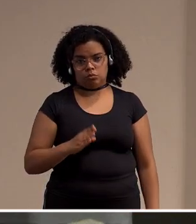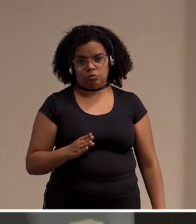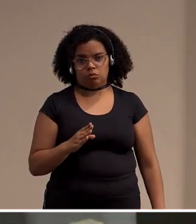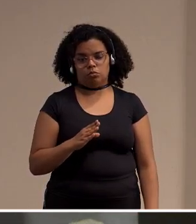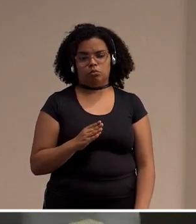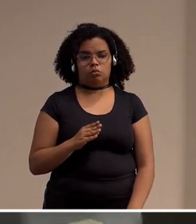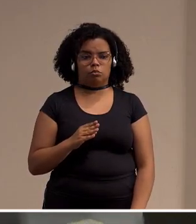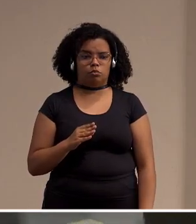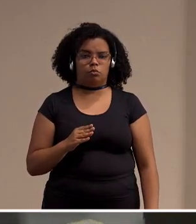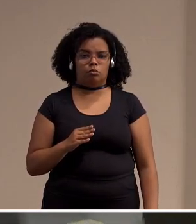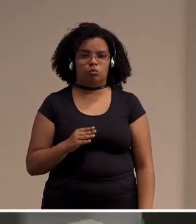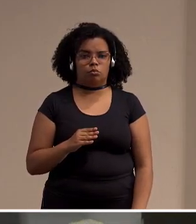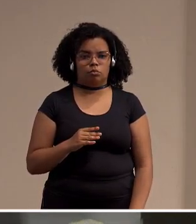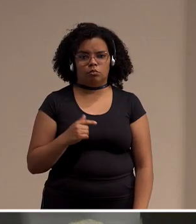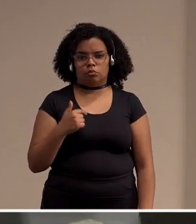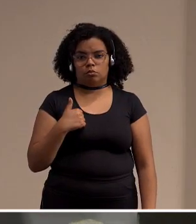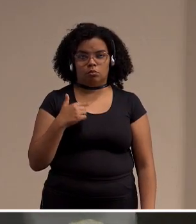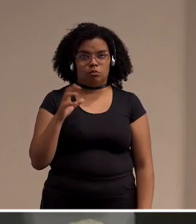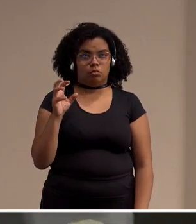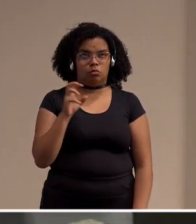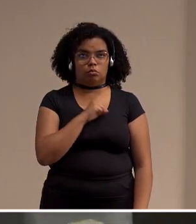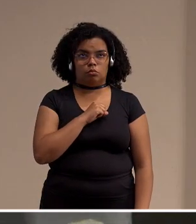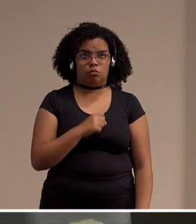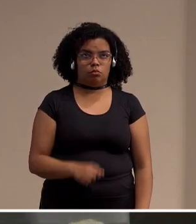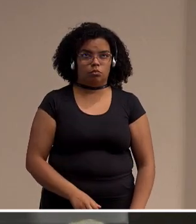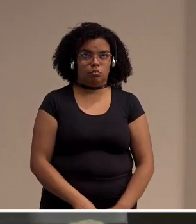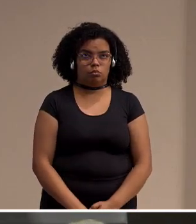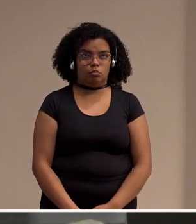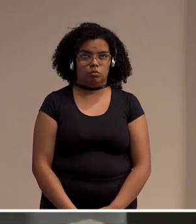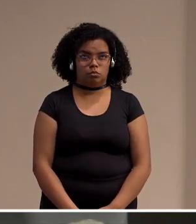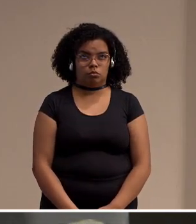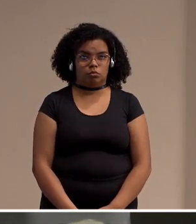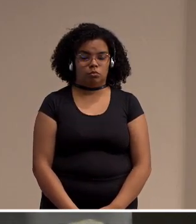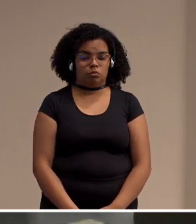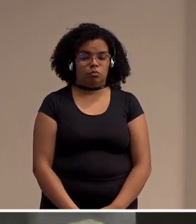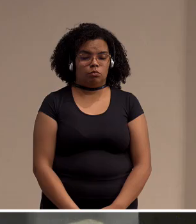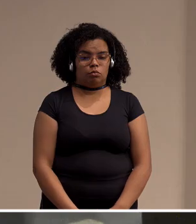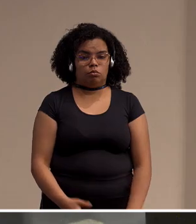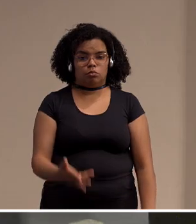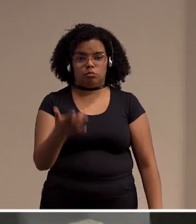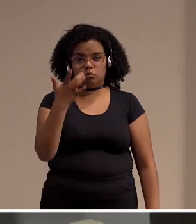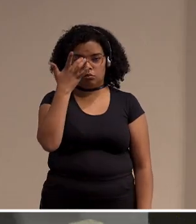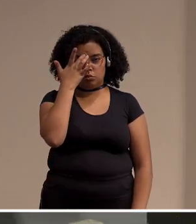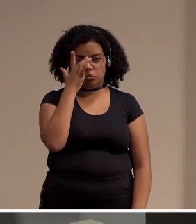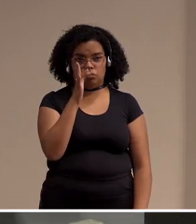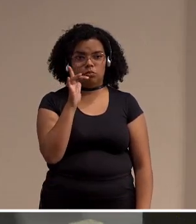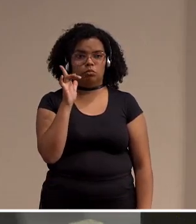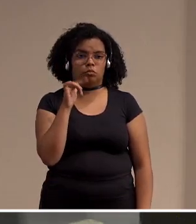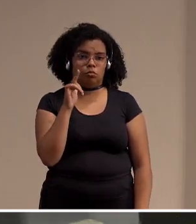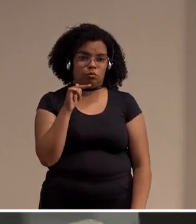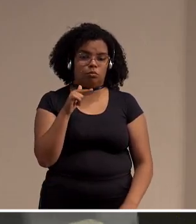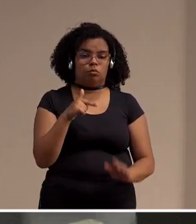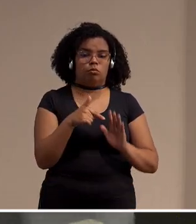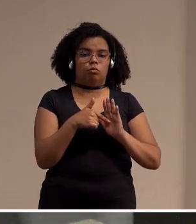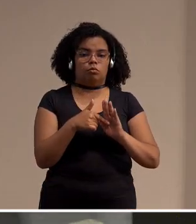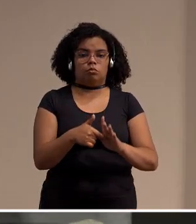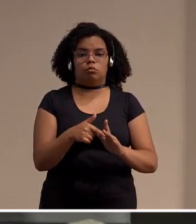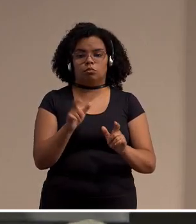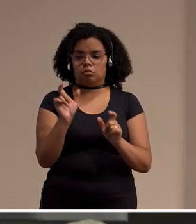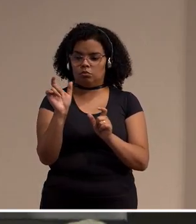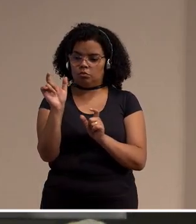era um dos gibis que eu mais amava, assim. Então, não sei, trazer elementos dos quadrinhos, da ficção científica,